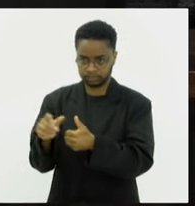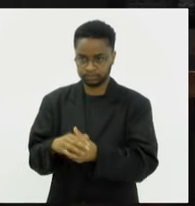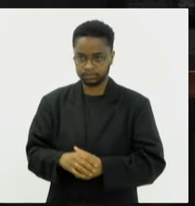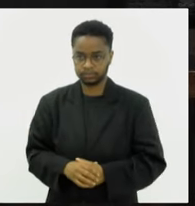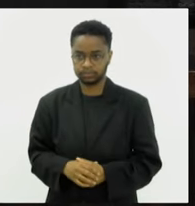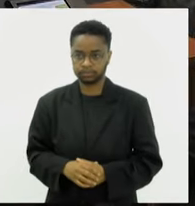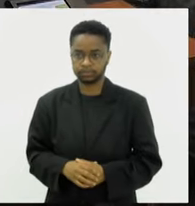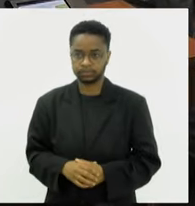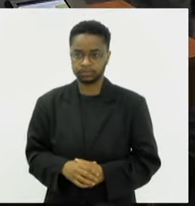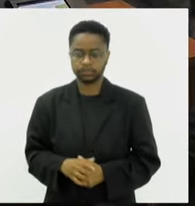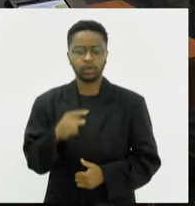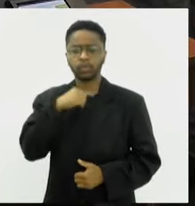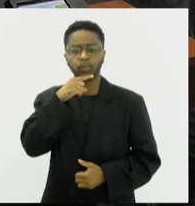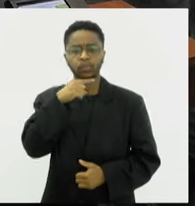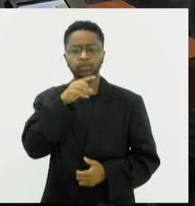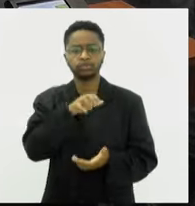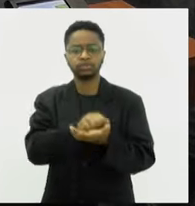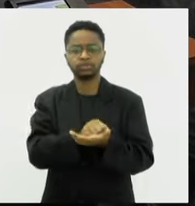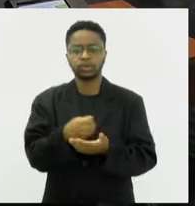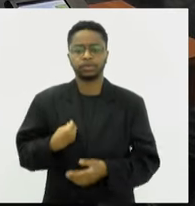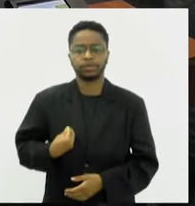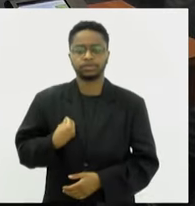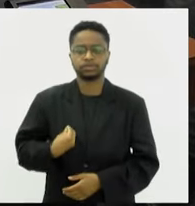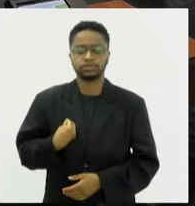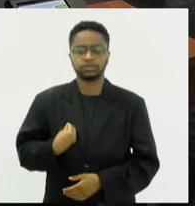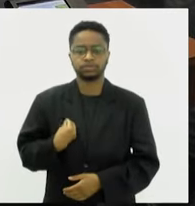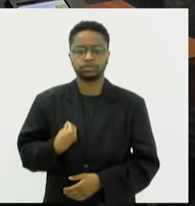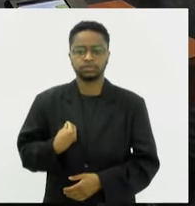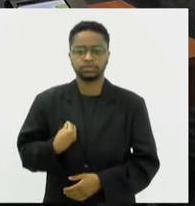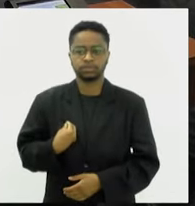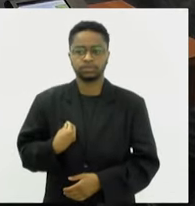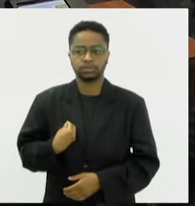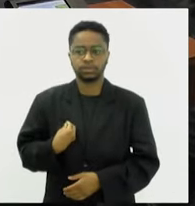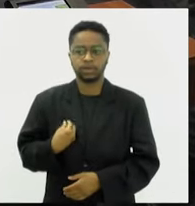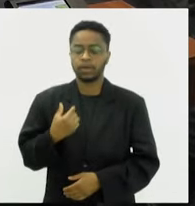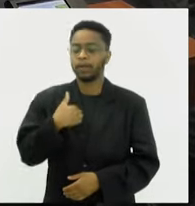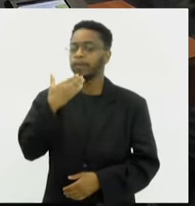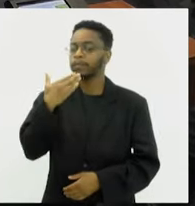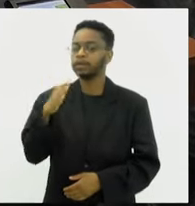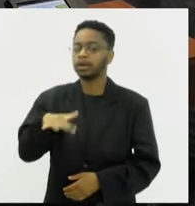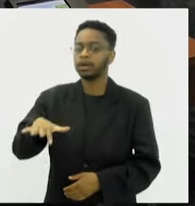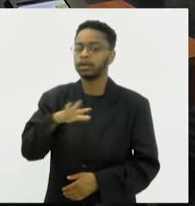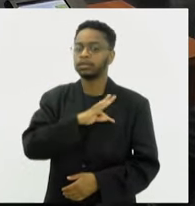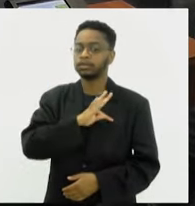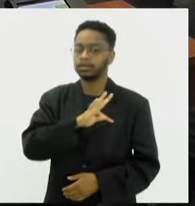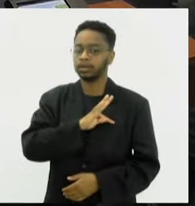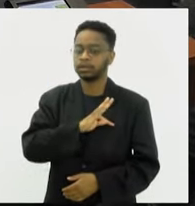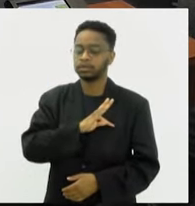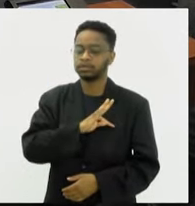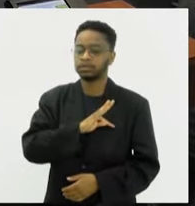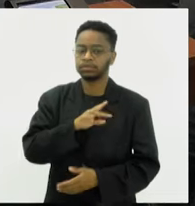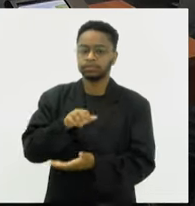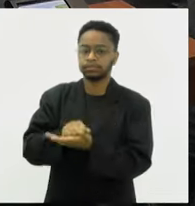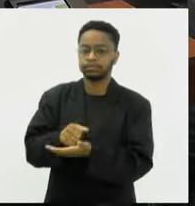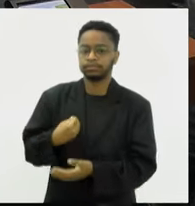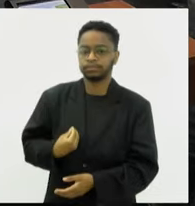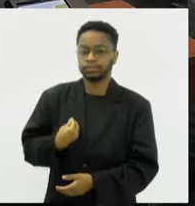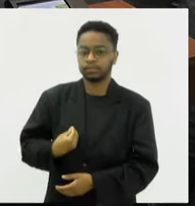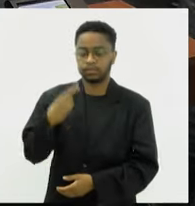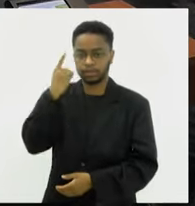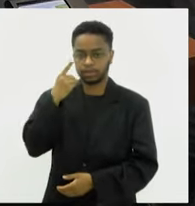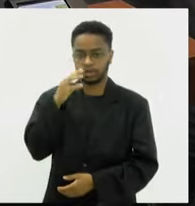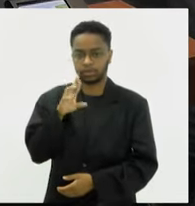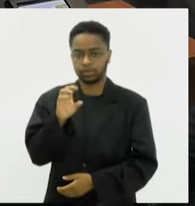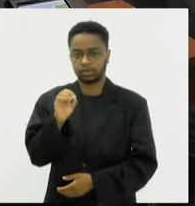não estou conseguindo colocar? Por favor, aí, o pessoal técnico, a presença, o deputado Rosenberg, não está